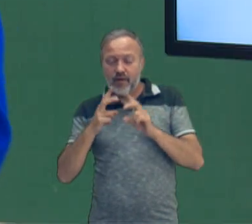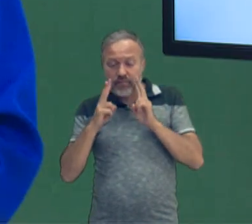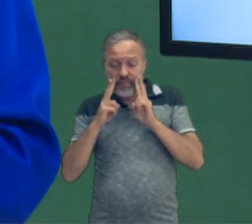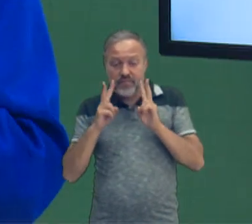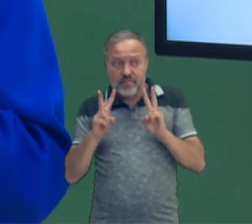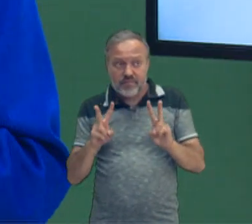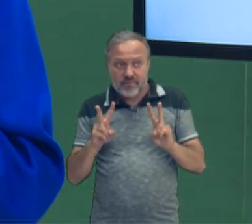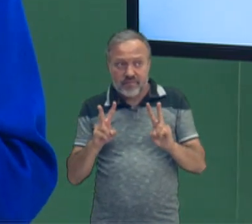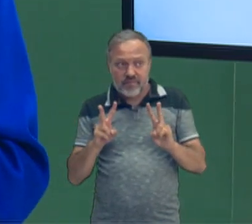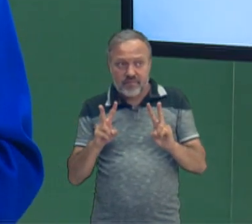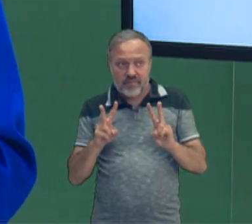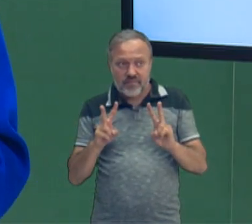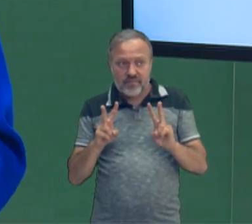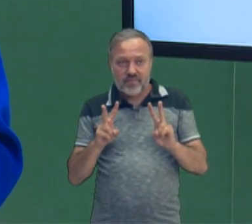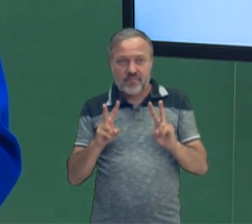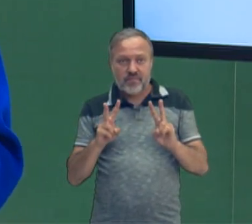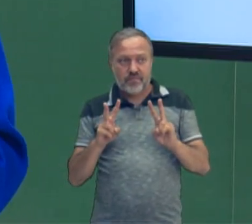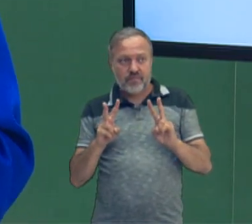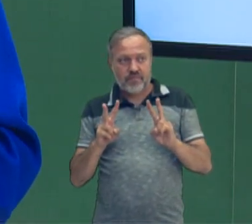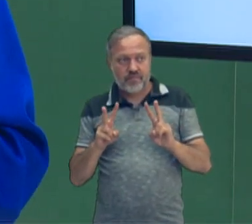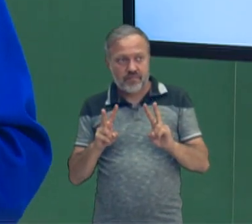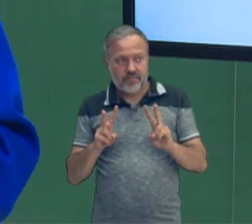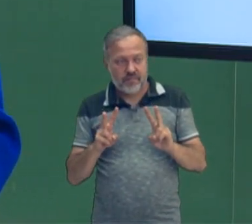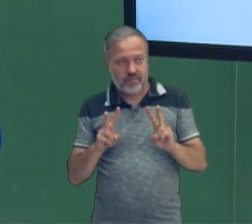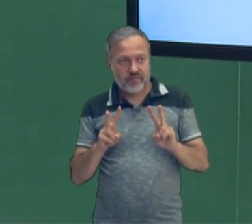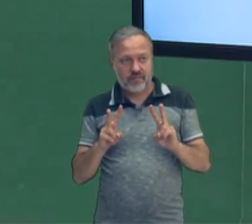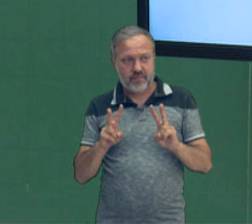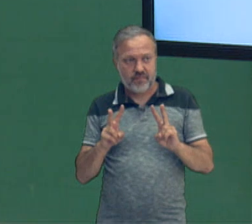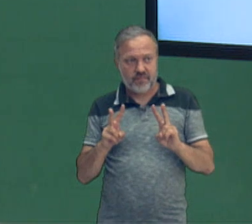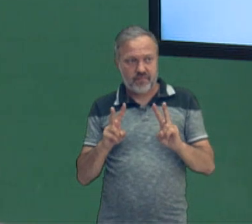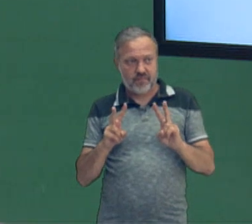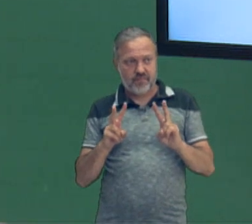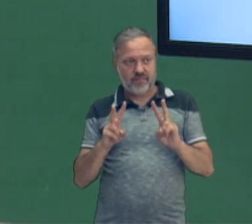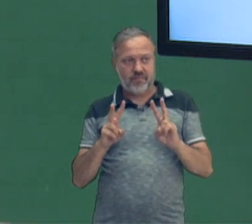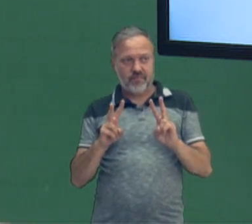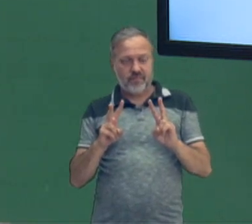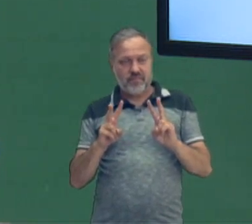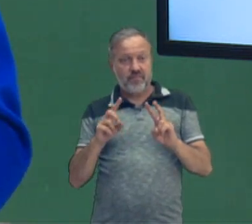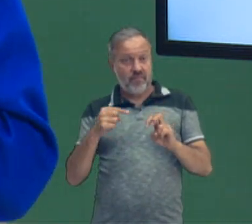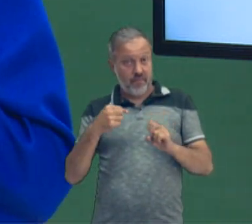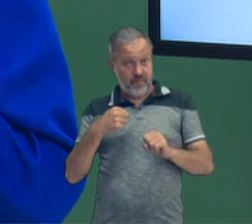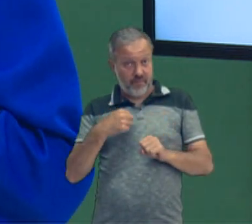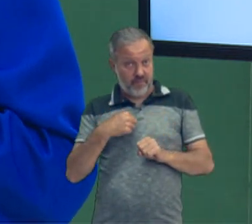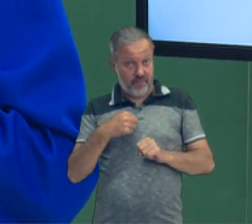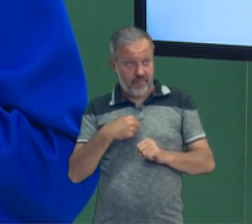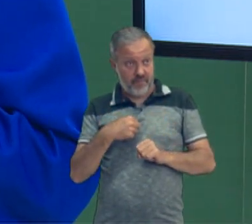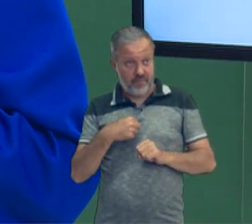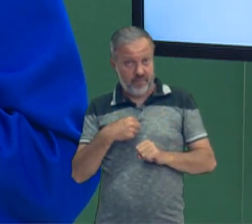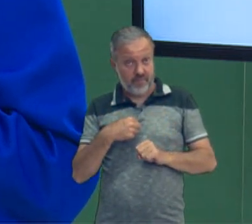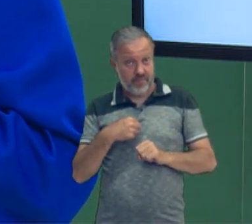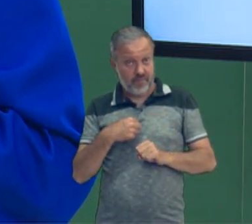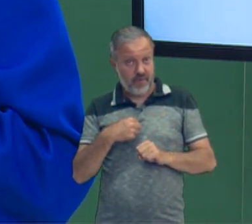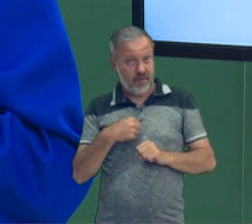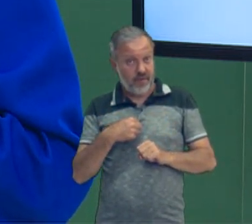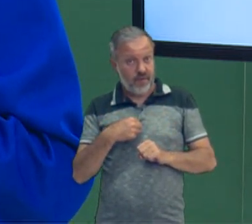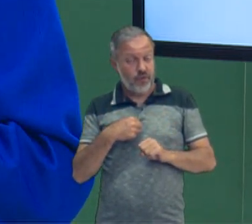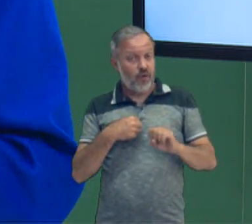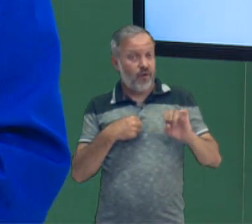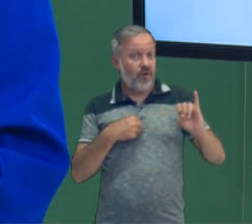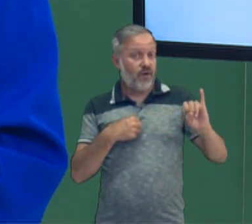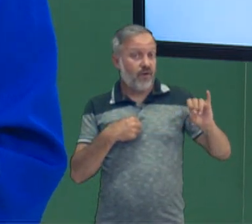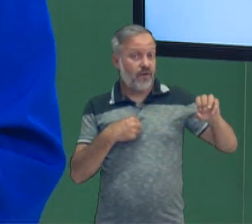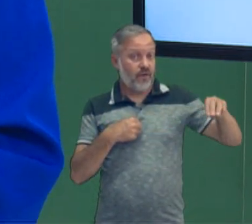Eu sou um imigrante para Florianópolis, mas eu sou também um emigrante